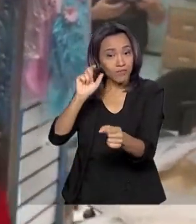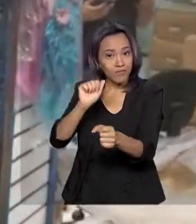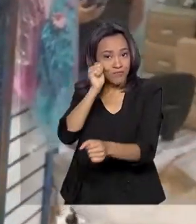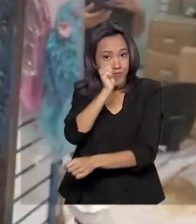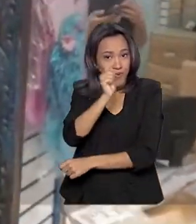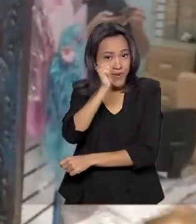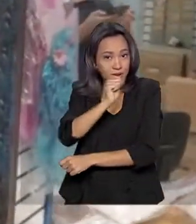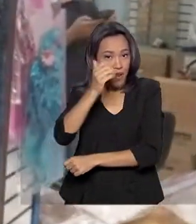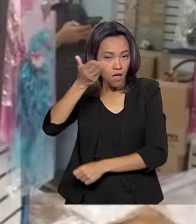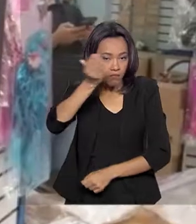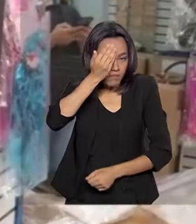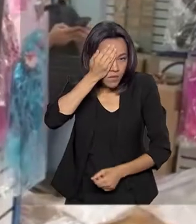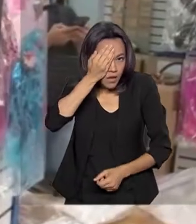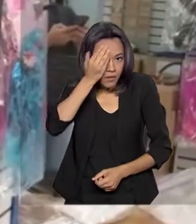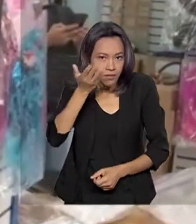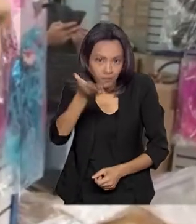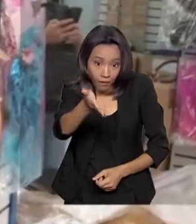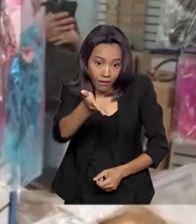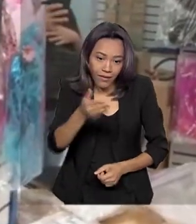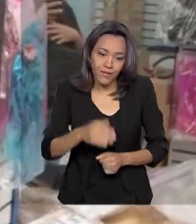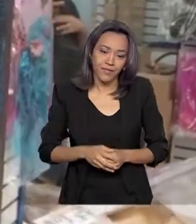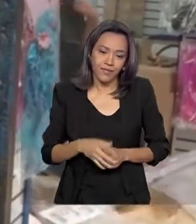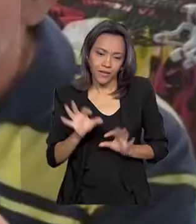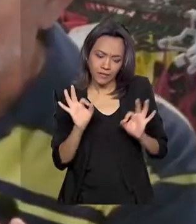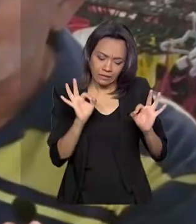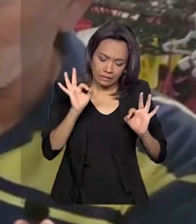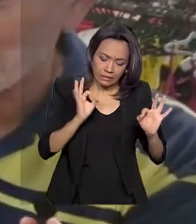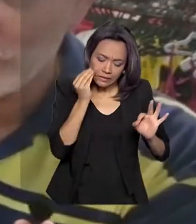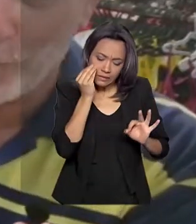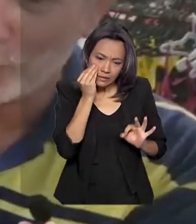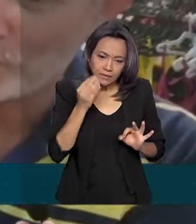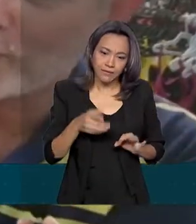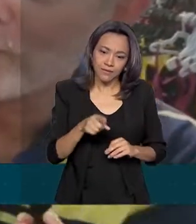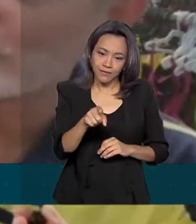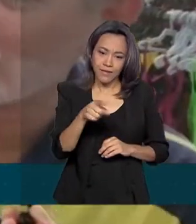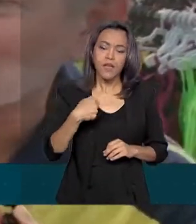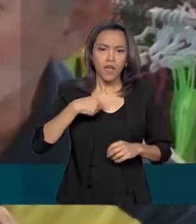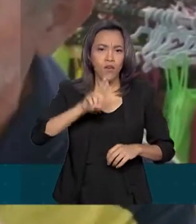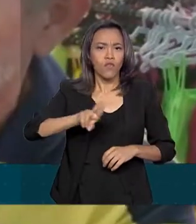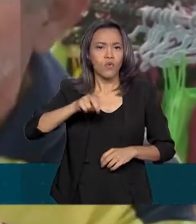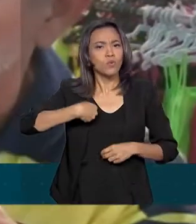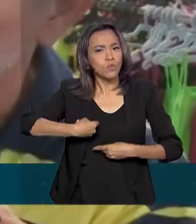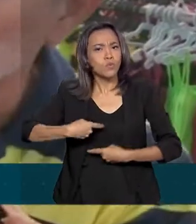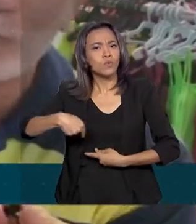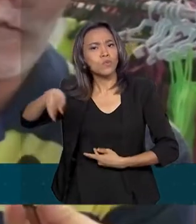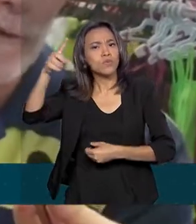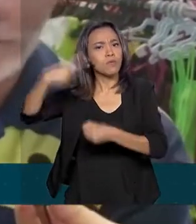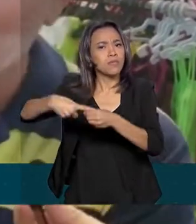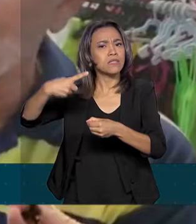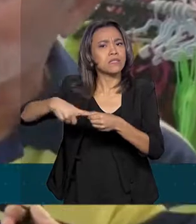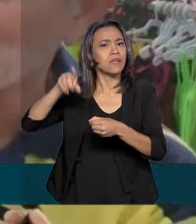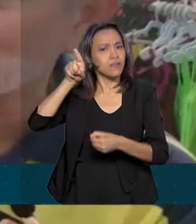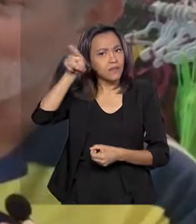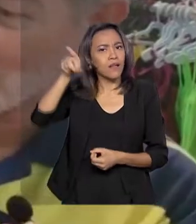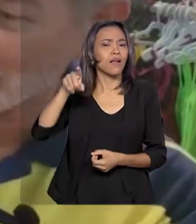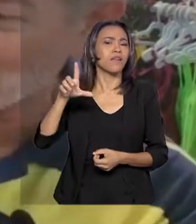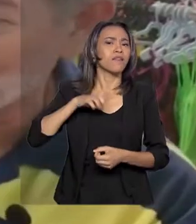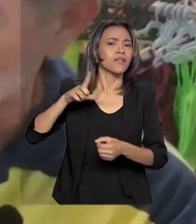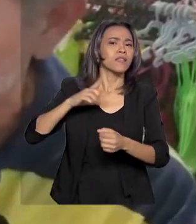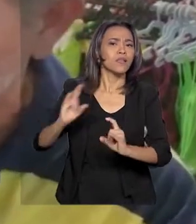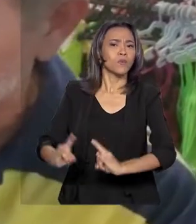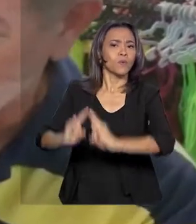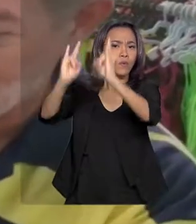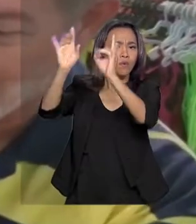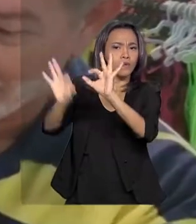mulher pirata. Está aí tentando se ajeitar. Vou usar lá em Poços de Caldas, no condomínio lá que vai ter o